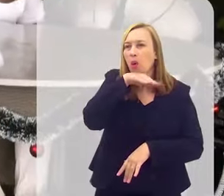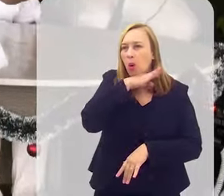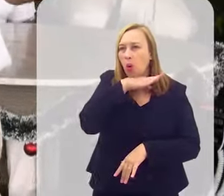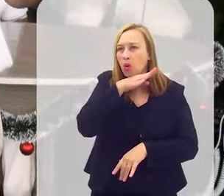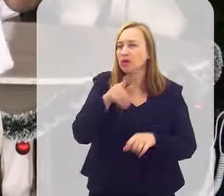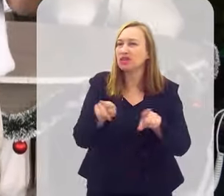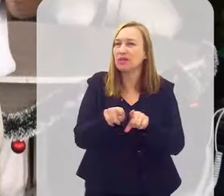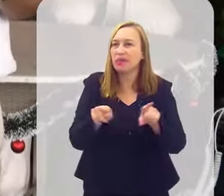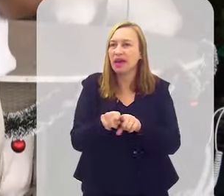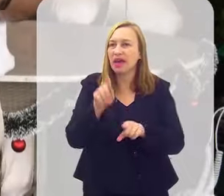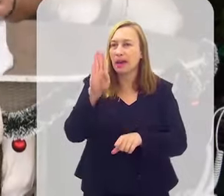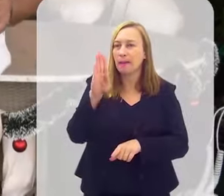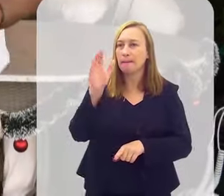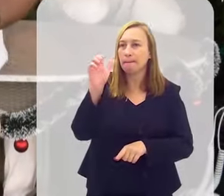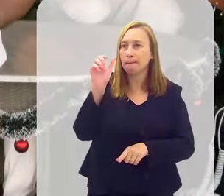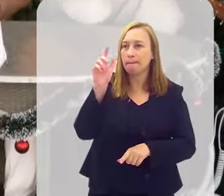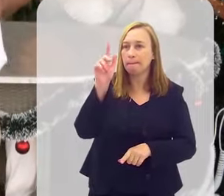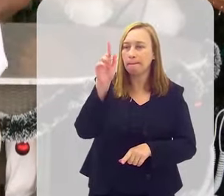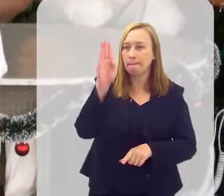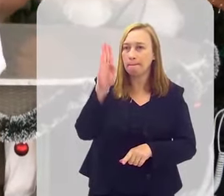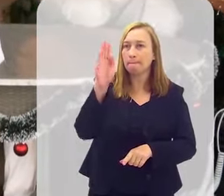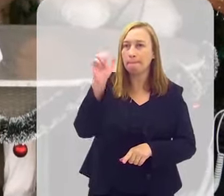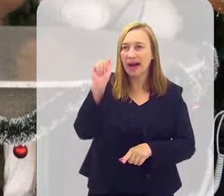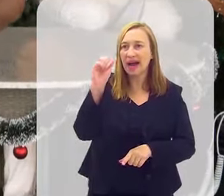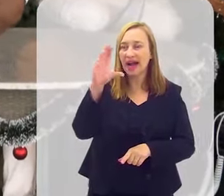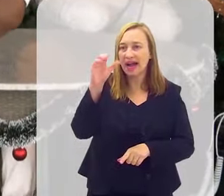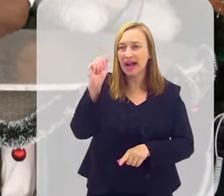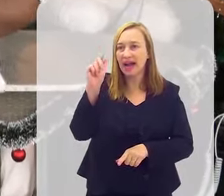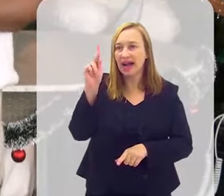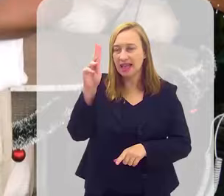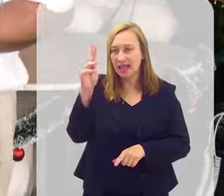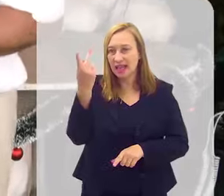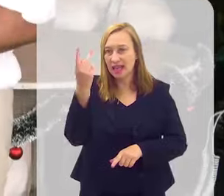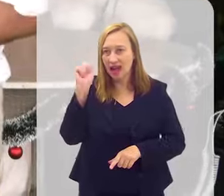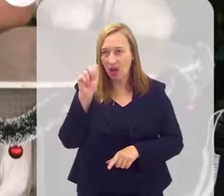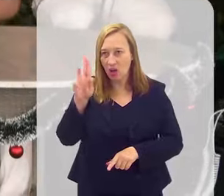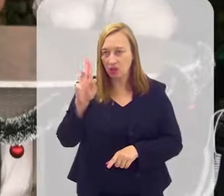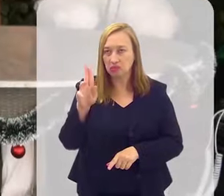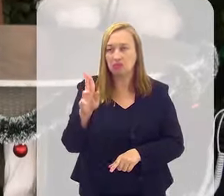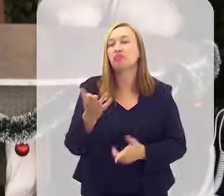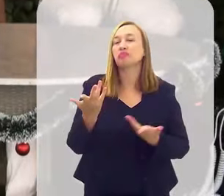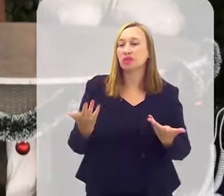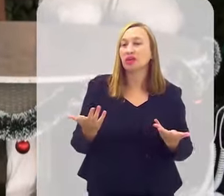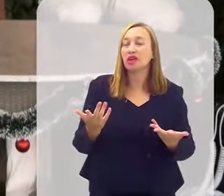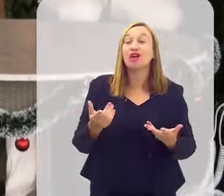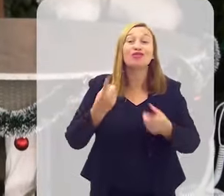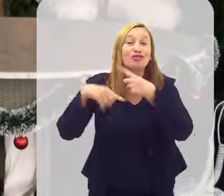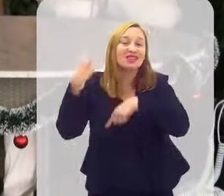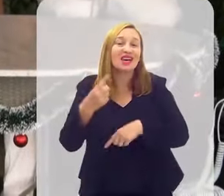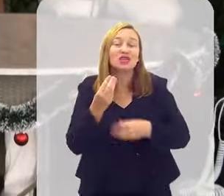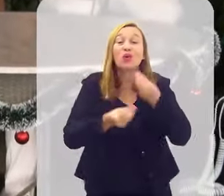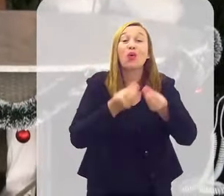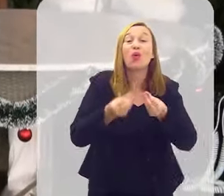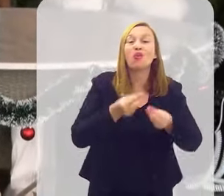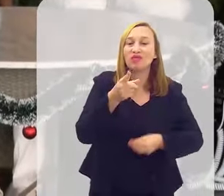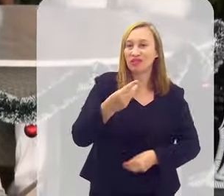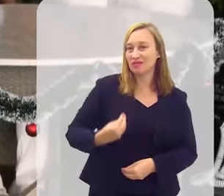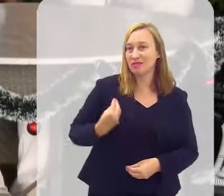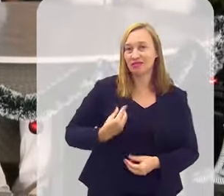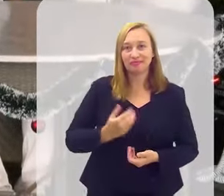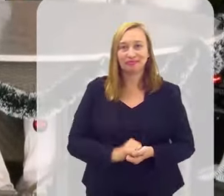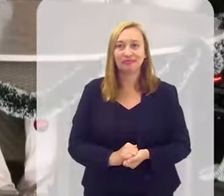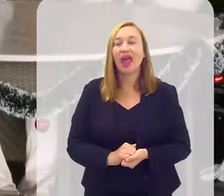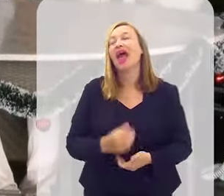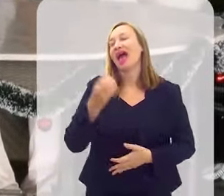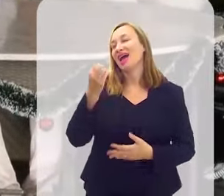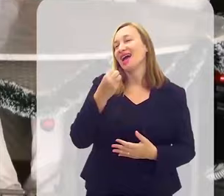eu falei assim Dan Tira esta mentira da pele Dan prazer sucesso total como é que você